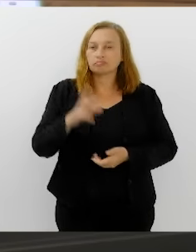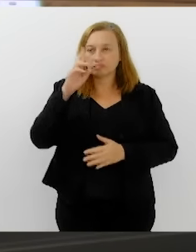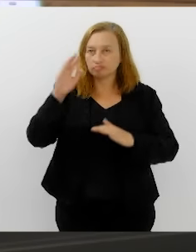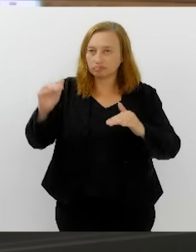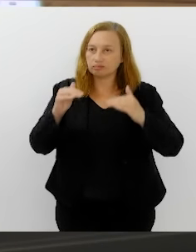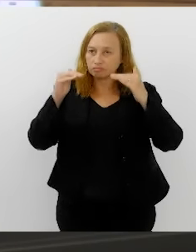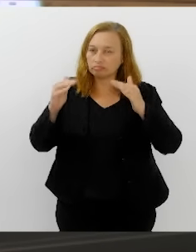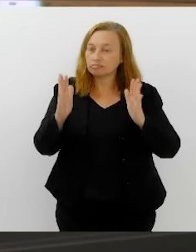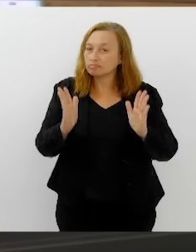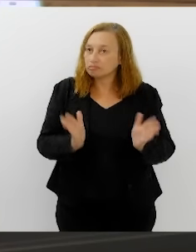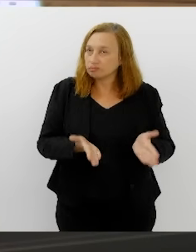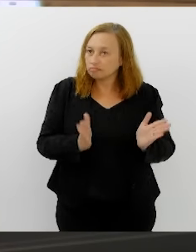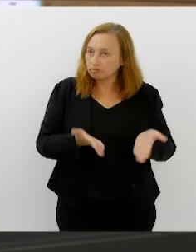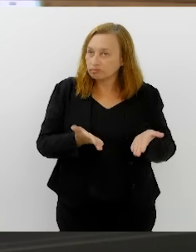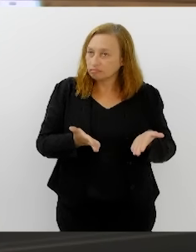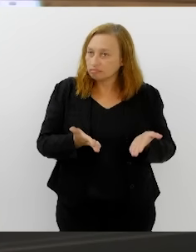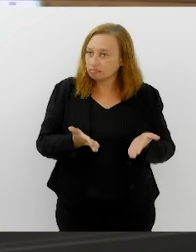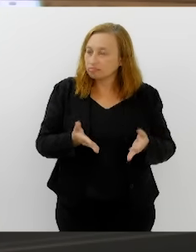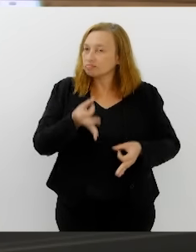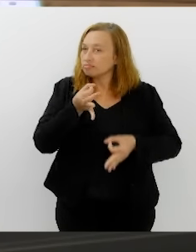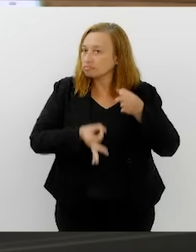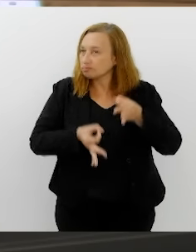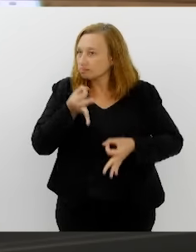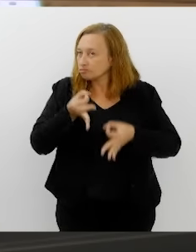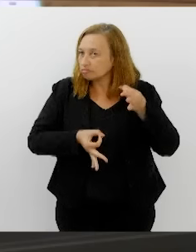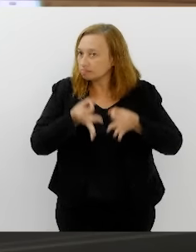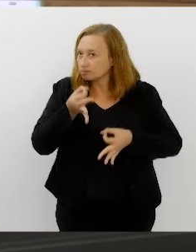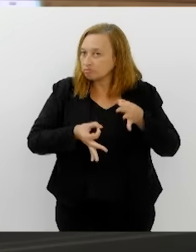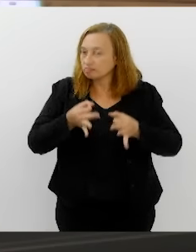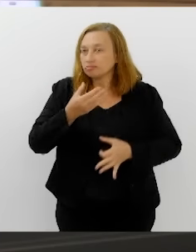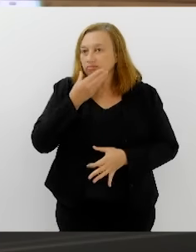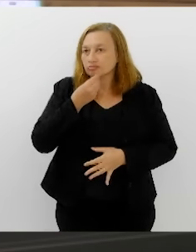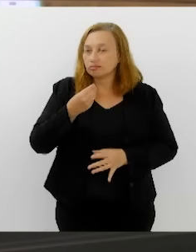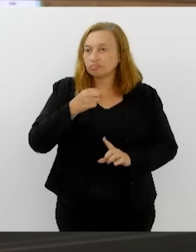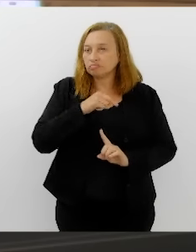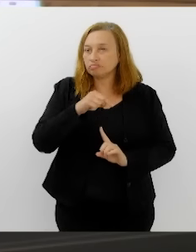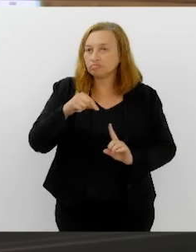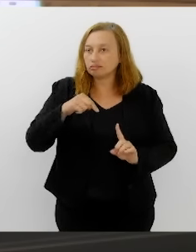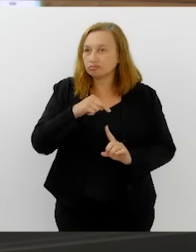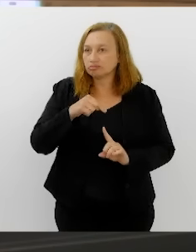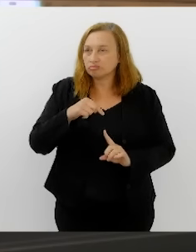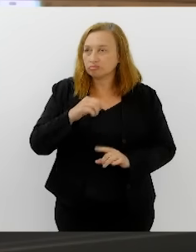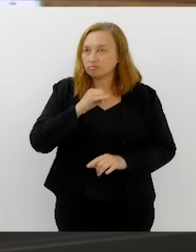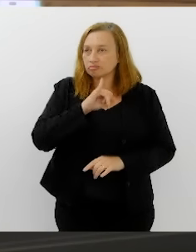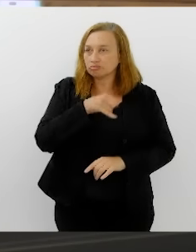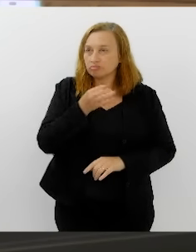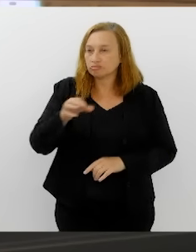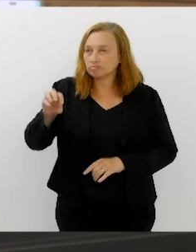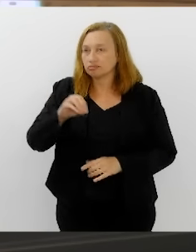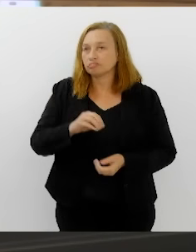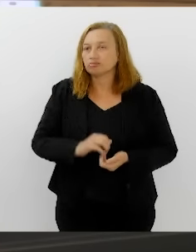hoje faz justiça a um homem santo, que é o Monsenhor João Cladias.